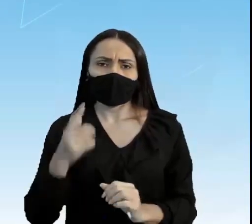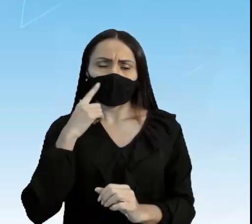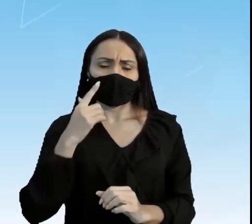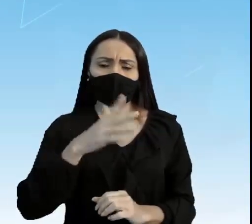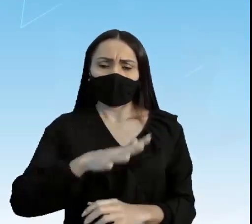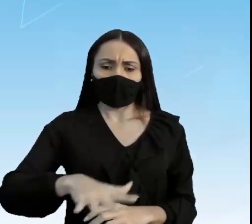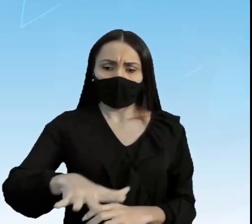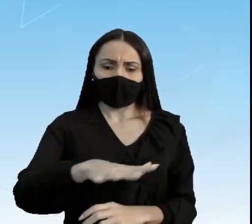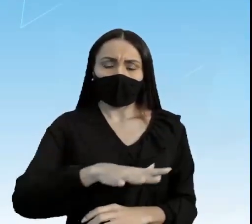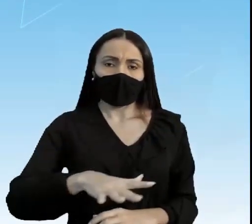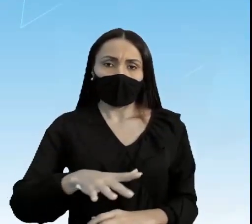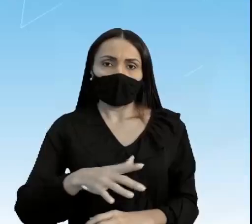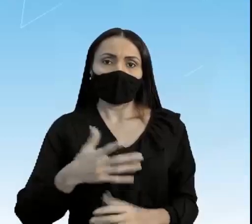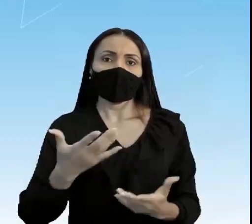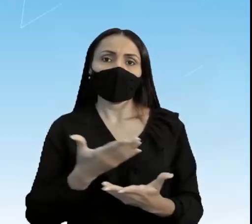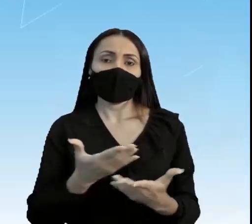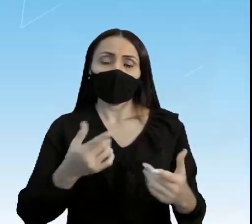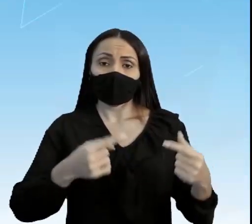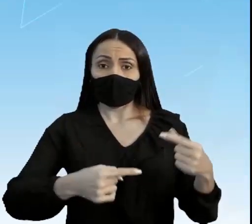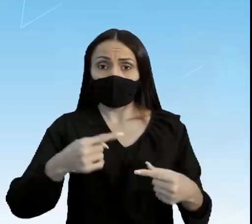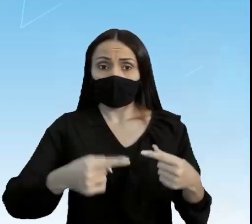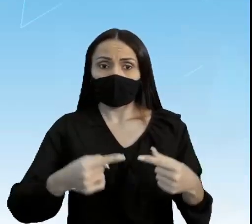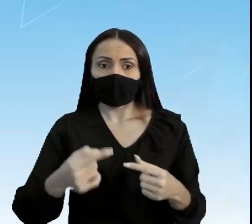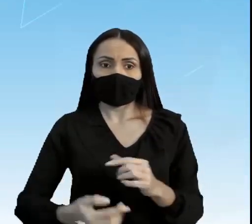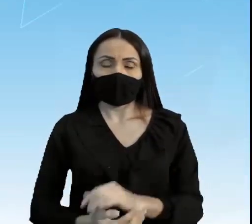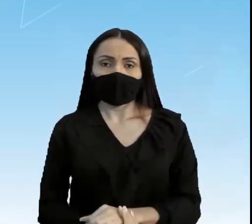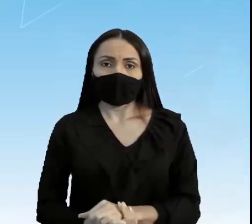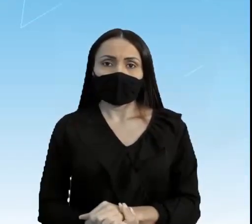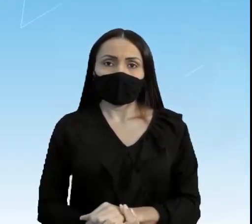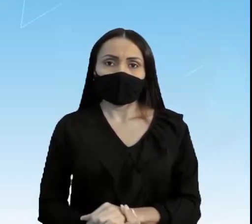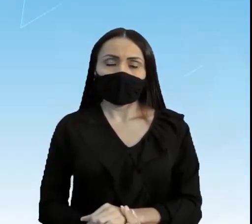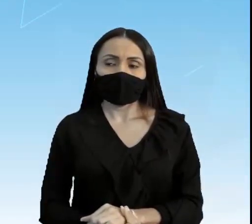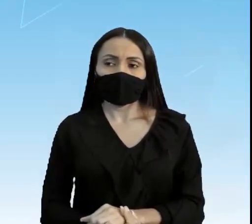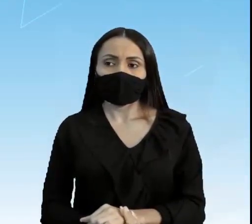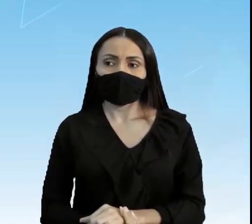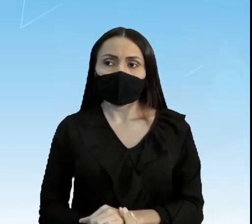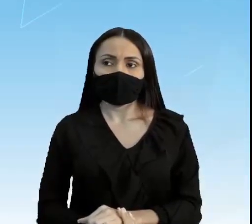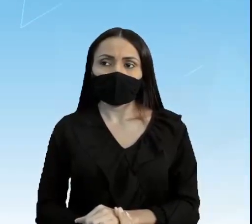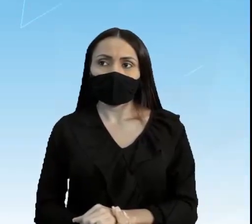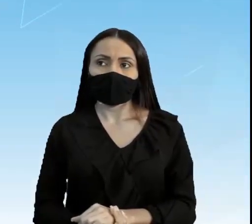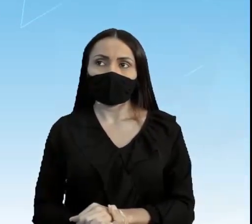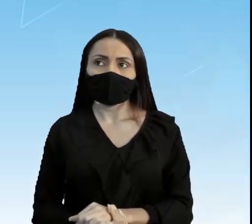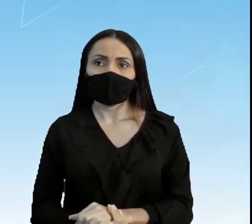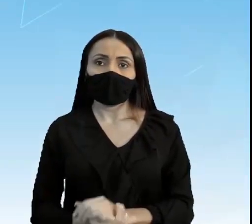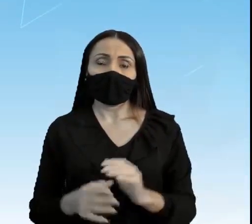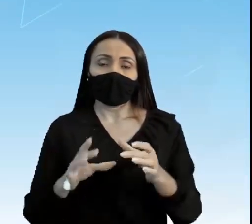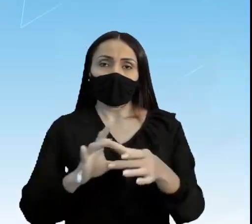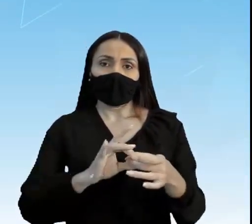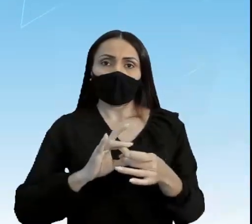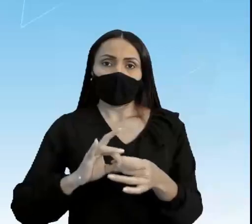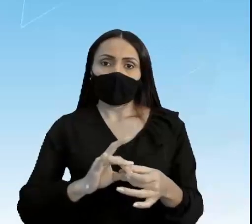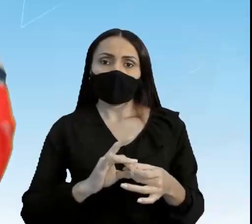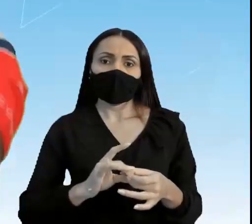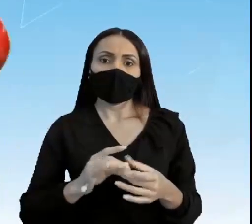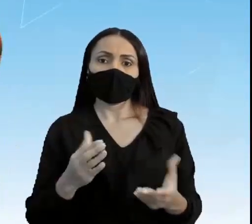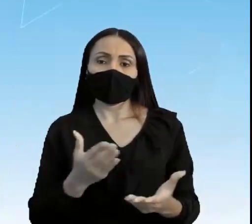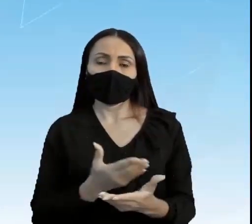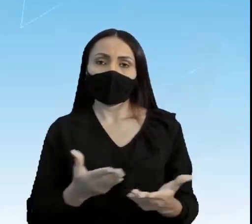né, espaço e poder deslibertar. Unir as